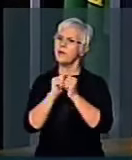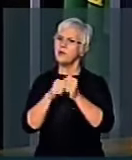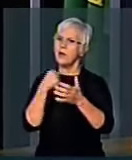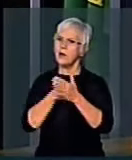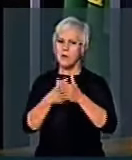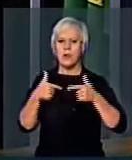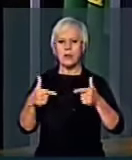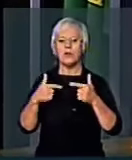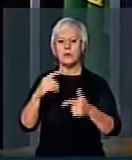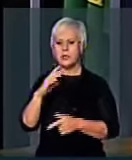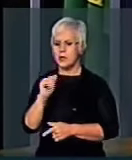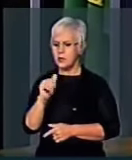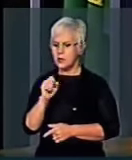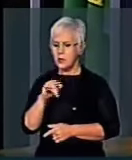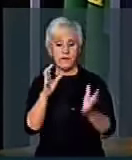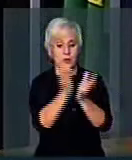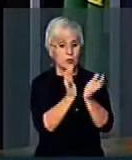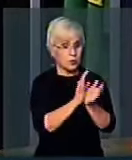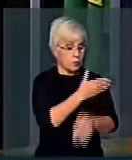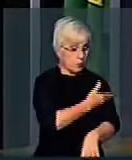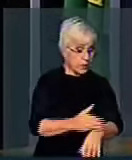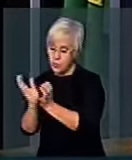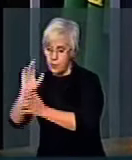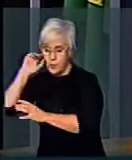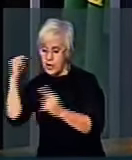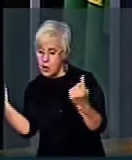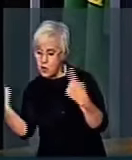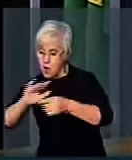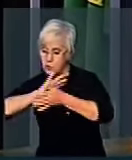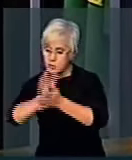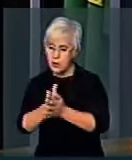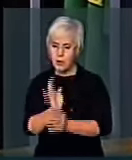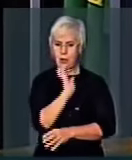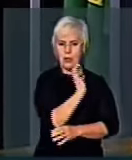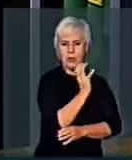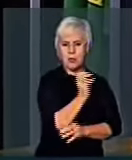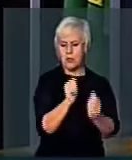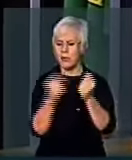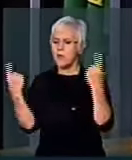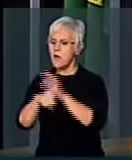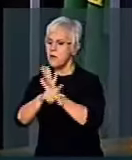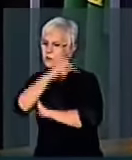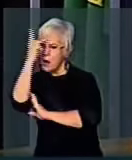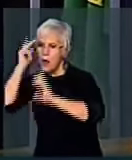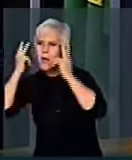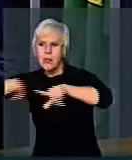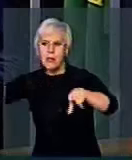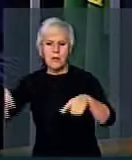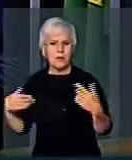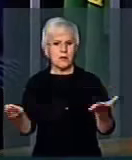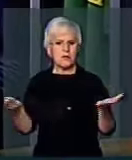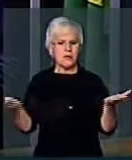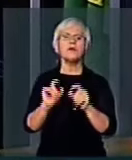luta de classes. Joga brancos contra negros com as cotas, joga homossexuais contra heterossexuais. E, curiosamente,